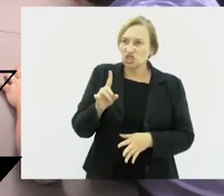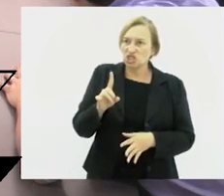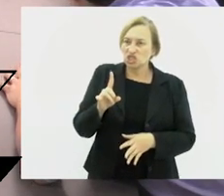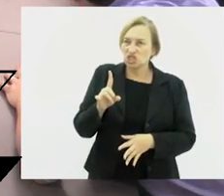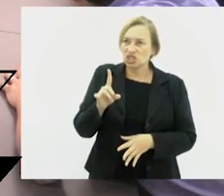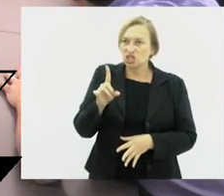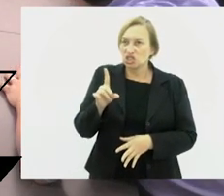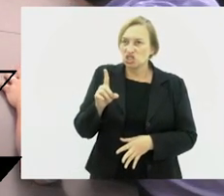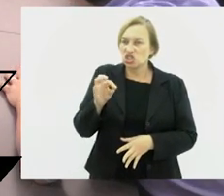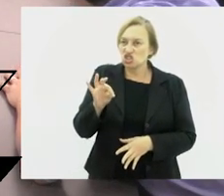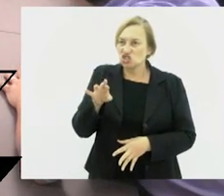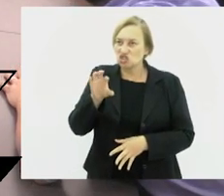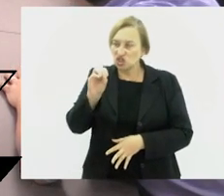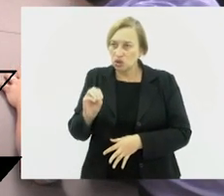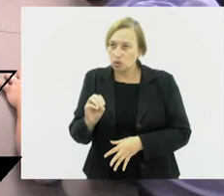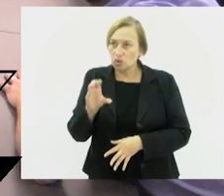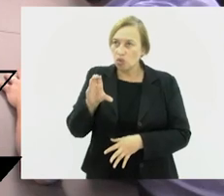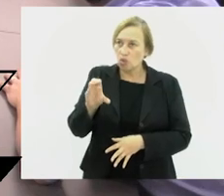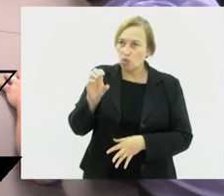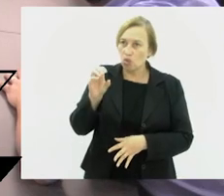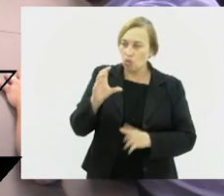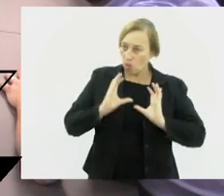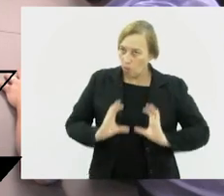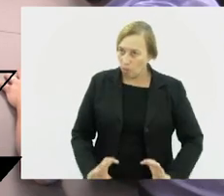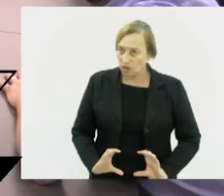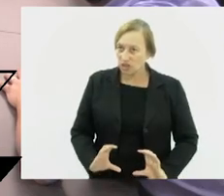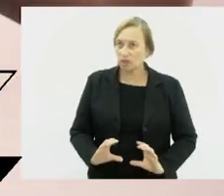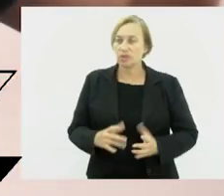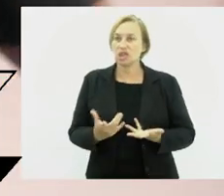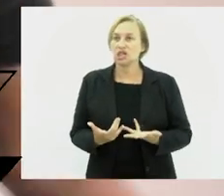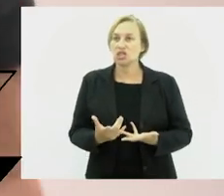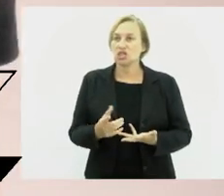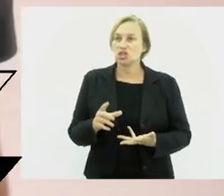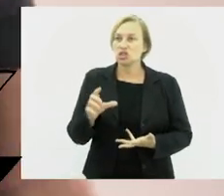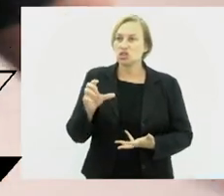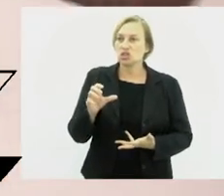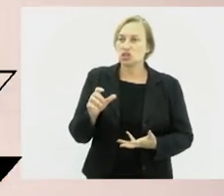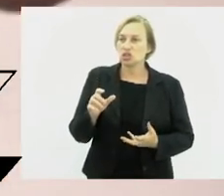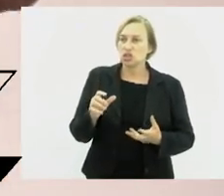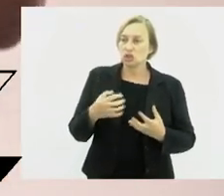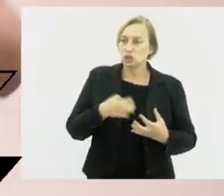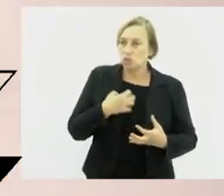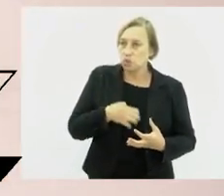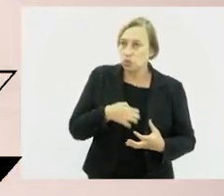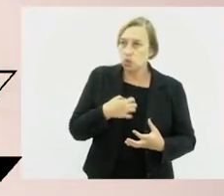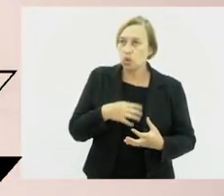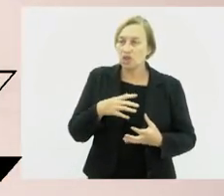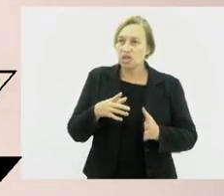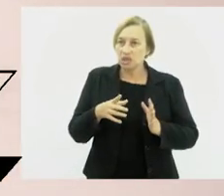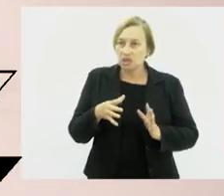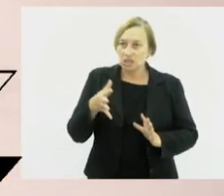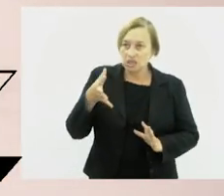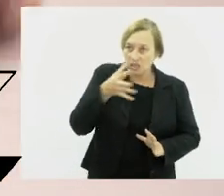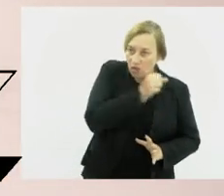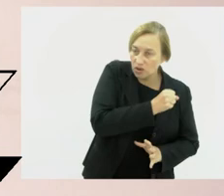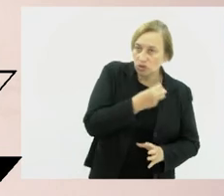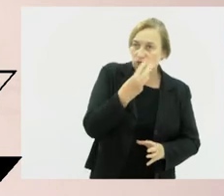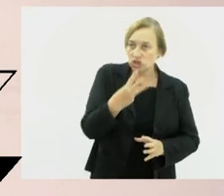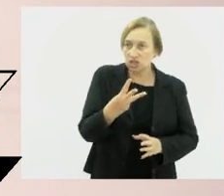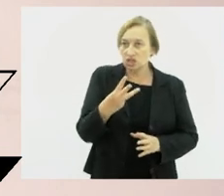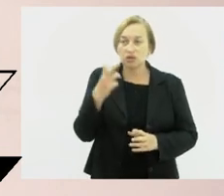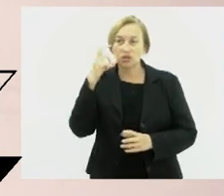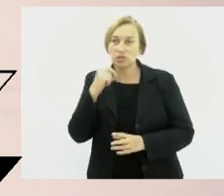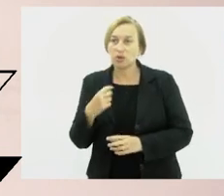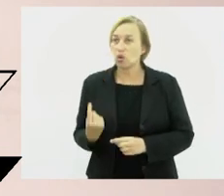com desvio de comportamento durante 9 anos. 3 cães, zona vermelha de agressividade. Recuperei os 3 e os 3 foram adotados. Inclusive,